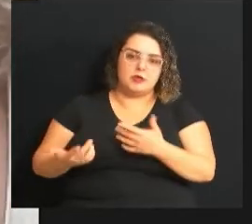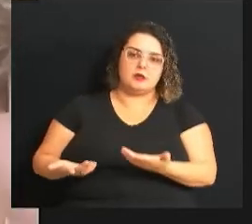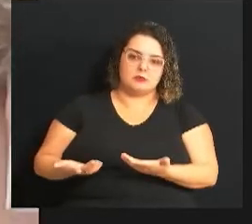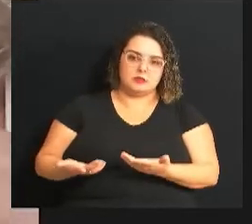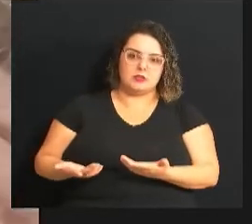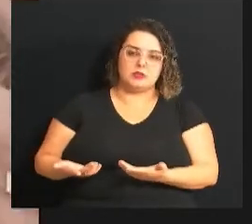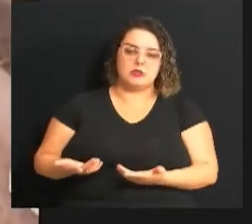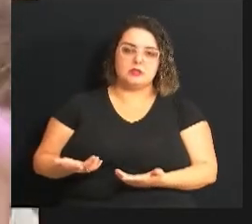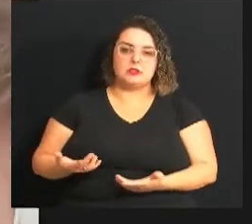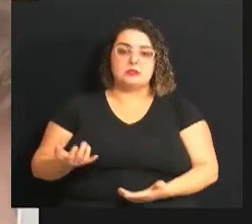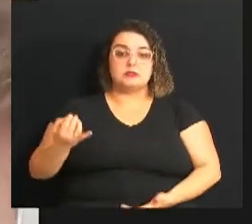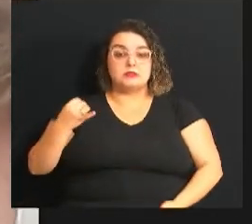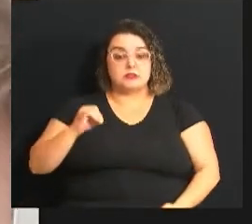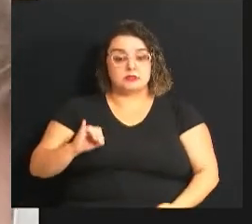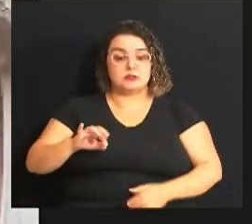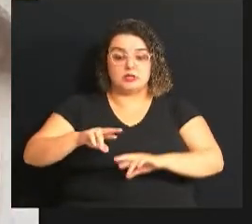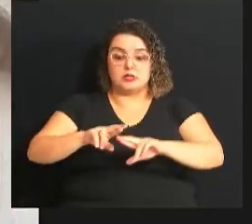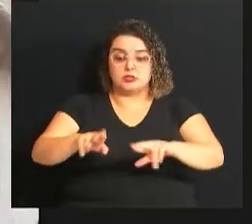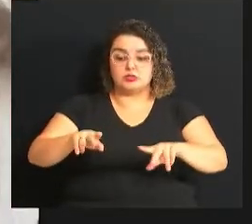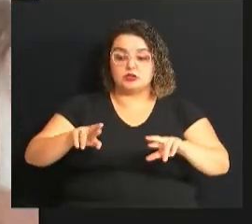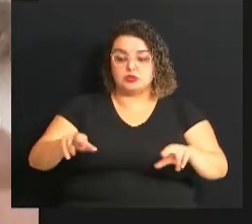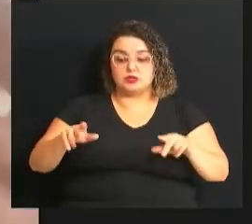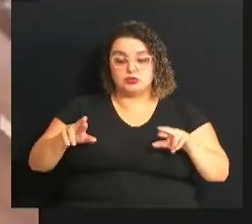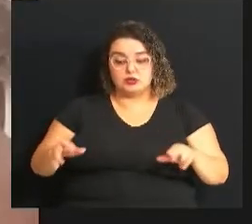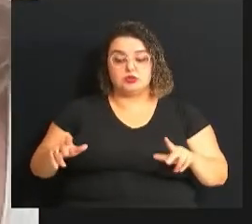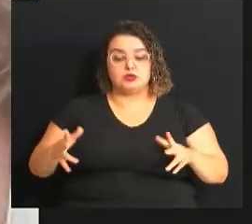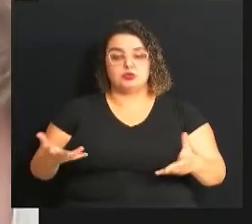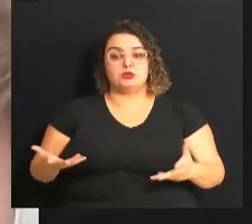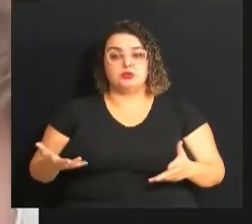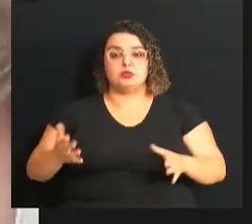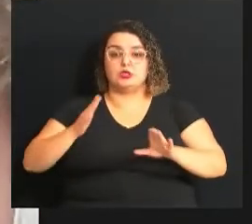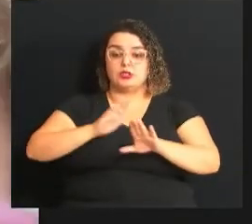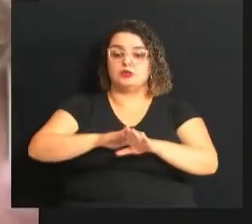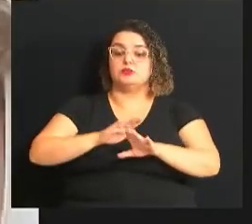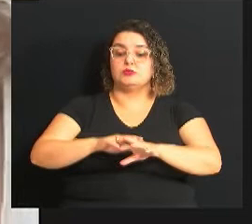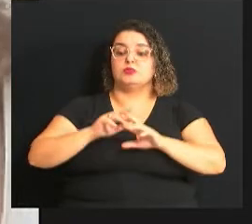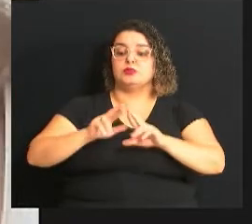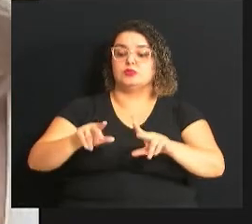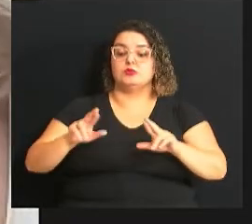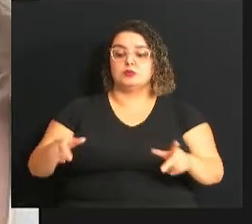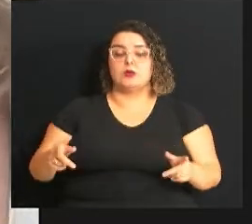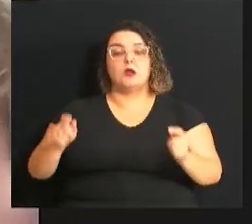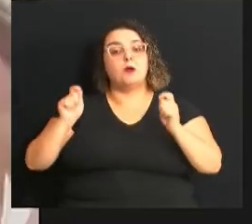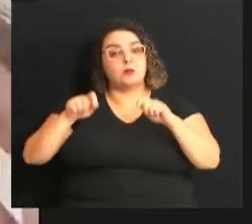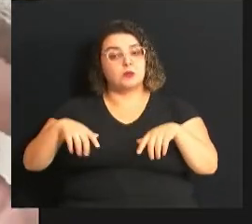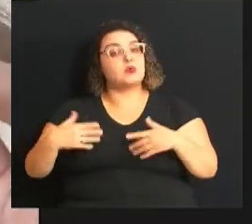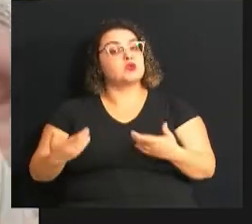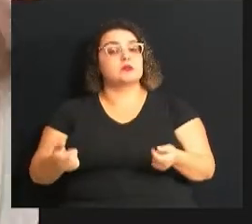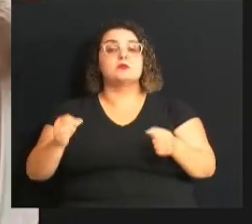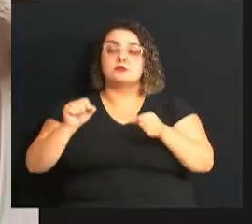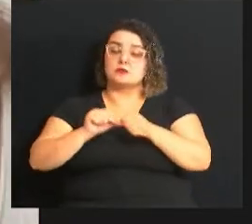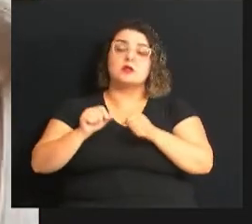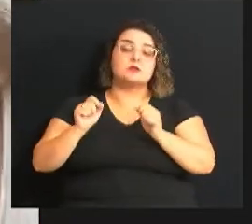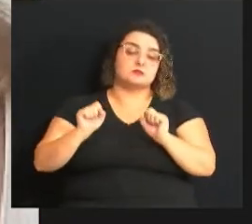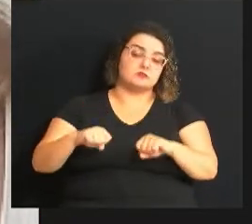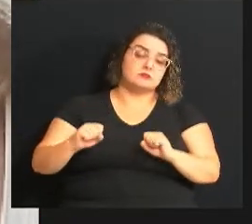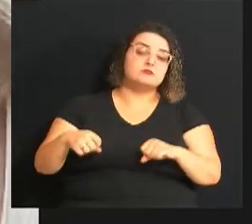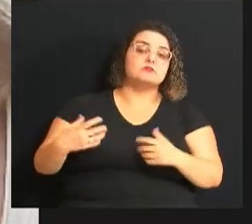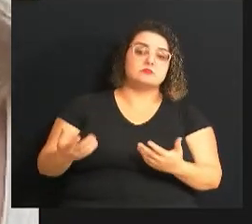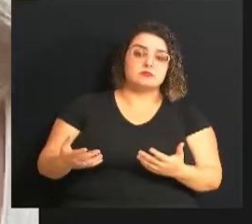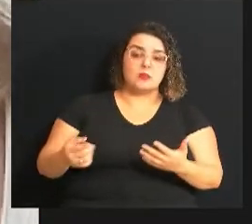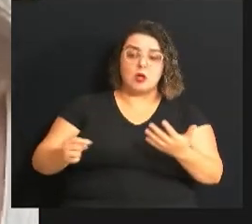são setores diferenciados, se são atividades diferenciadas, é possível ser feito, sim, com aquelas